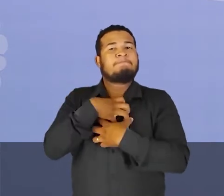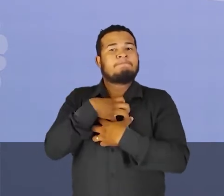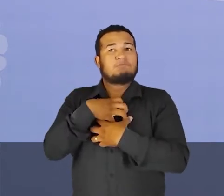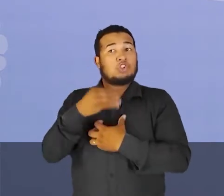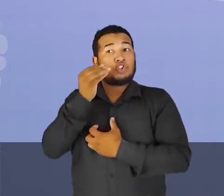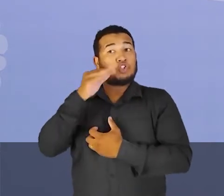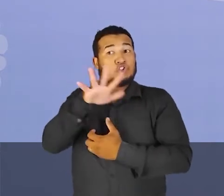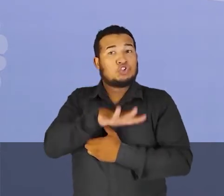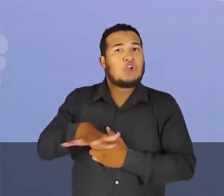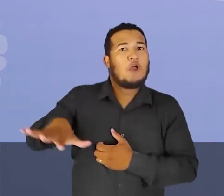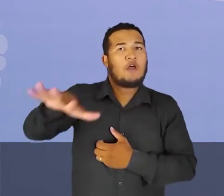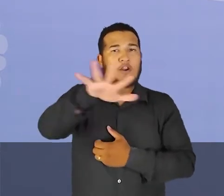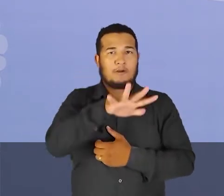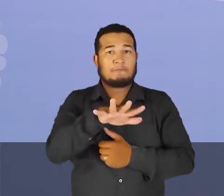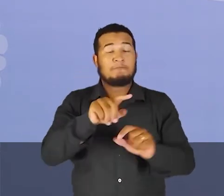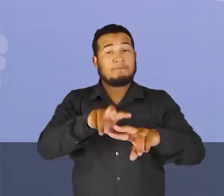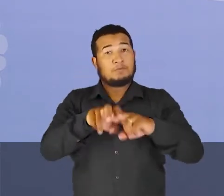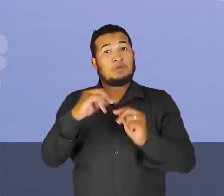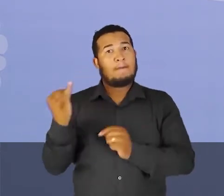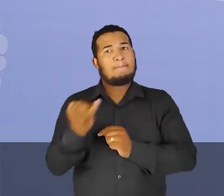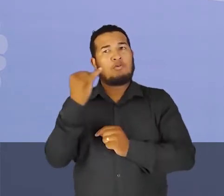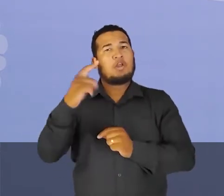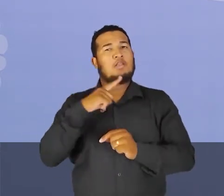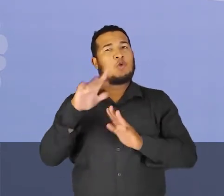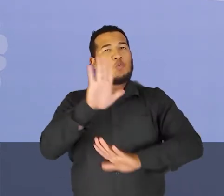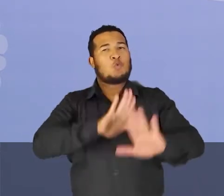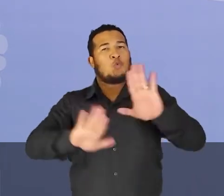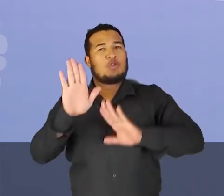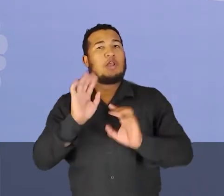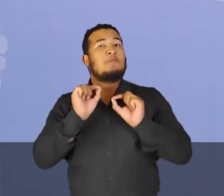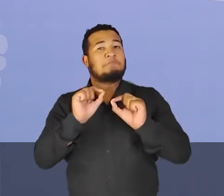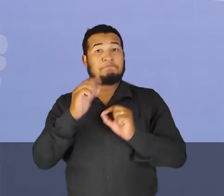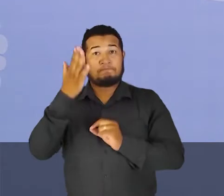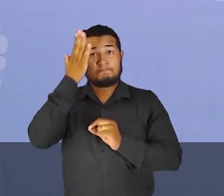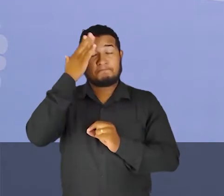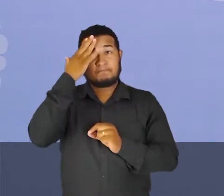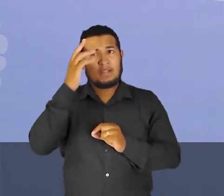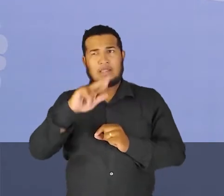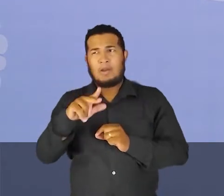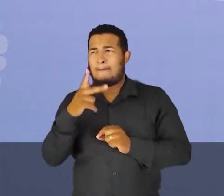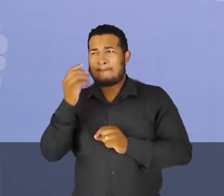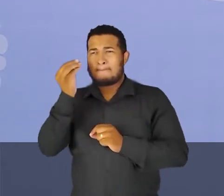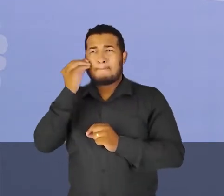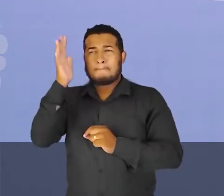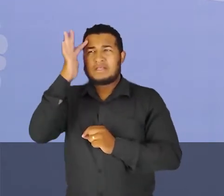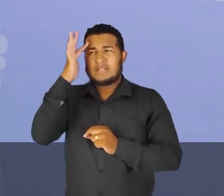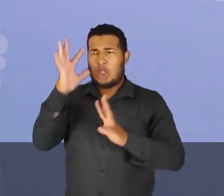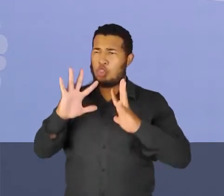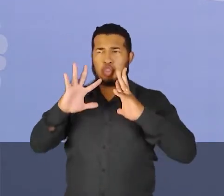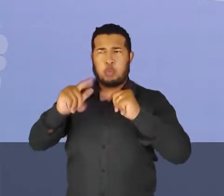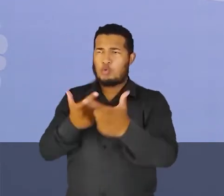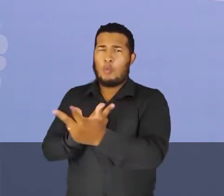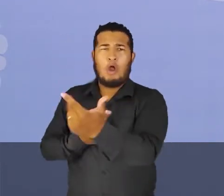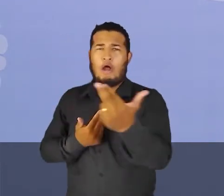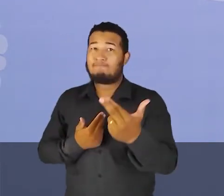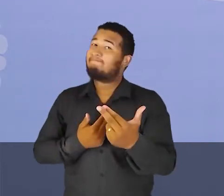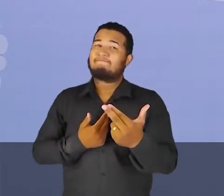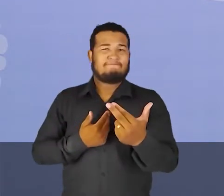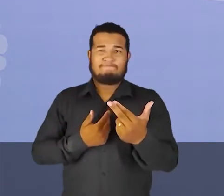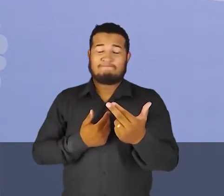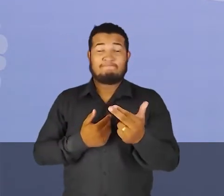mais gerais que são feitas e é importante ter esse cuidado para que nós não generalizemos